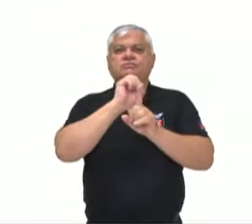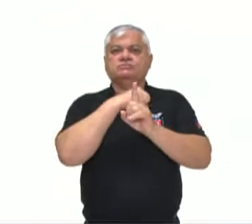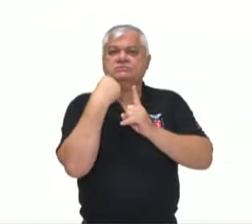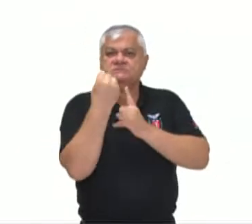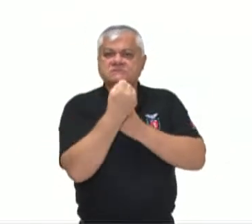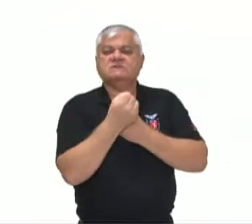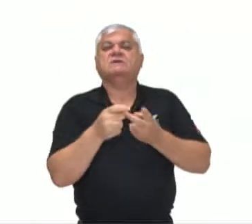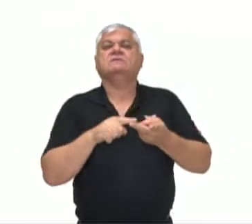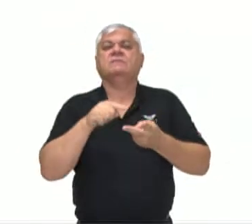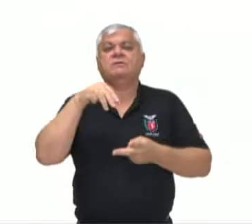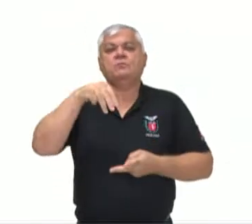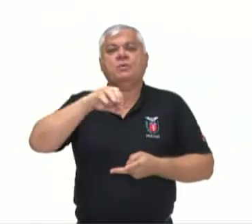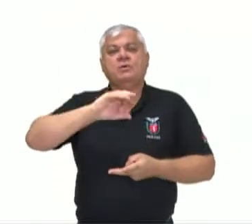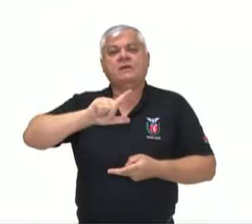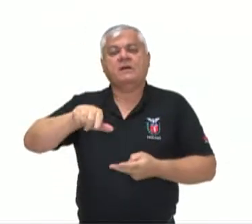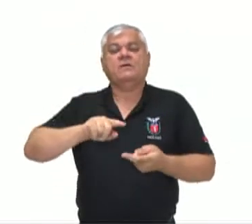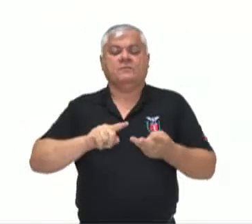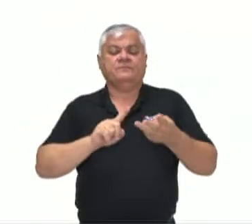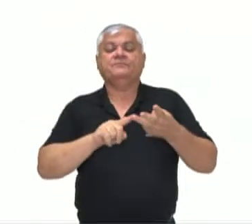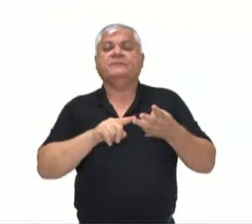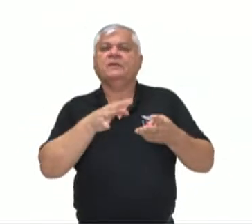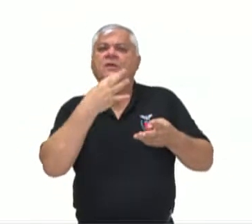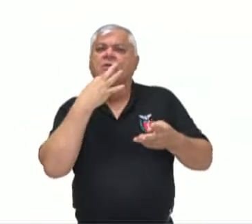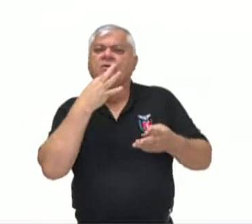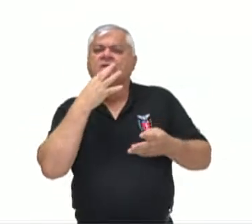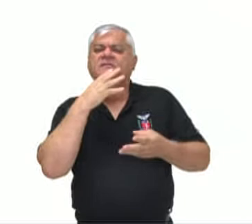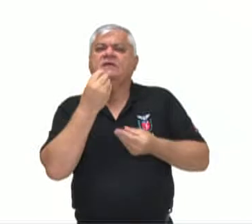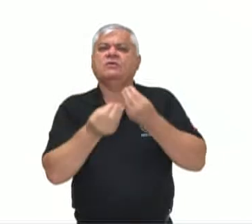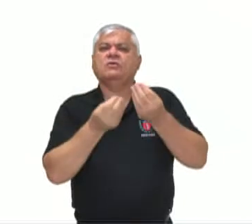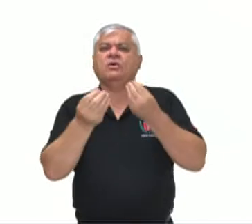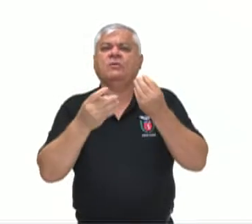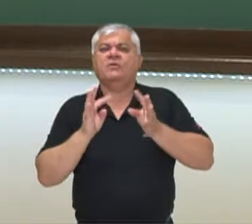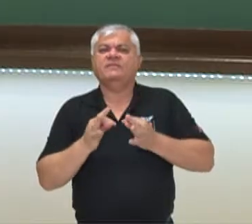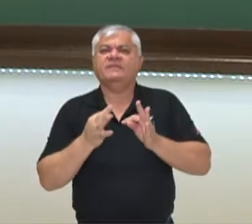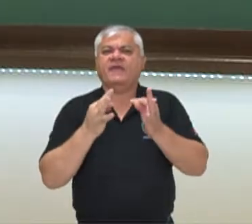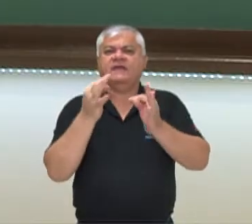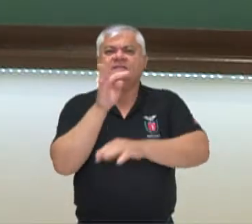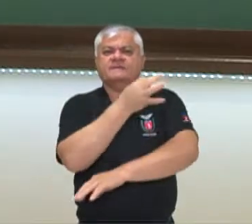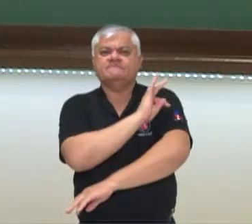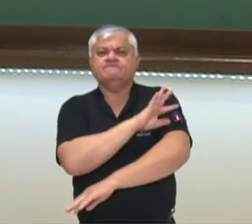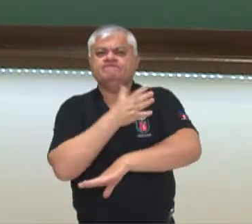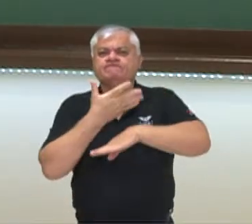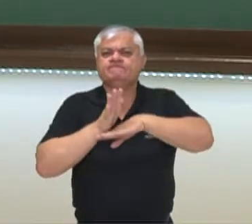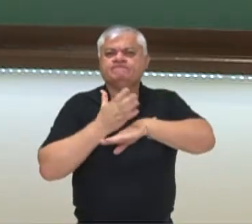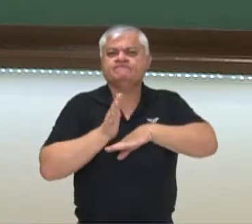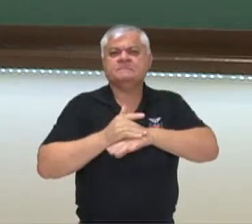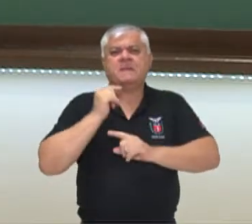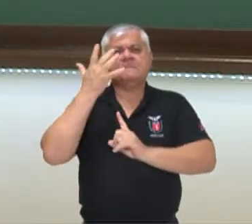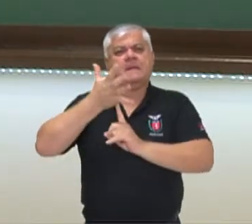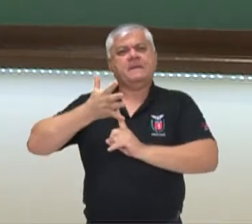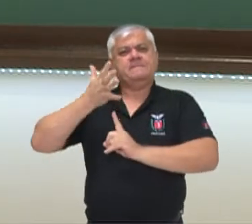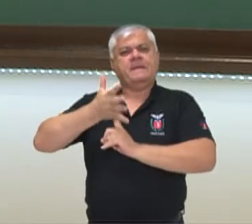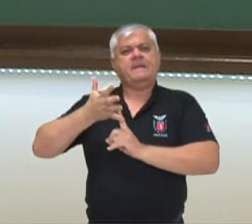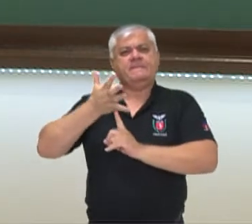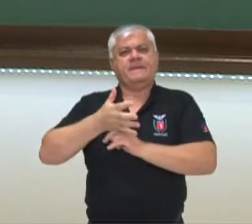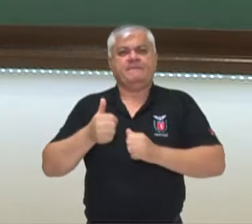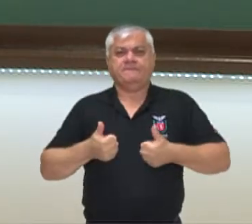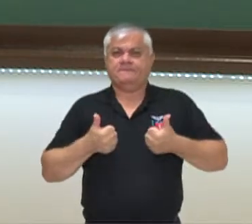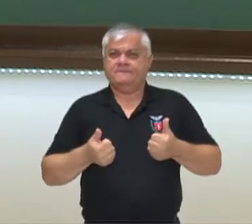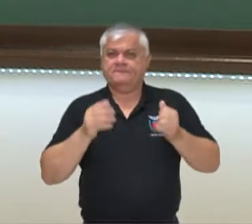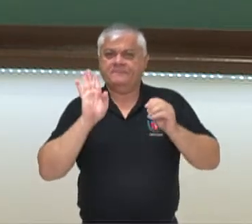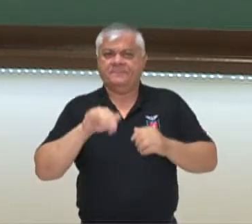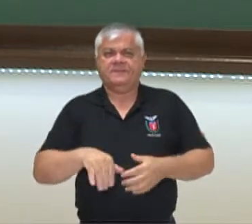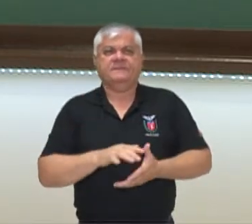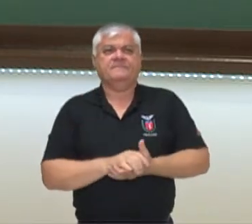e da moral. E conhecer aí algumas técnicas de oratória que nos permite falar bem em público. Então